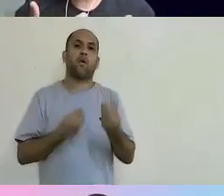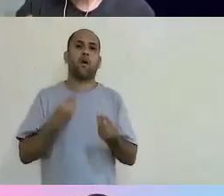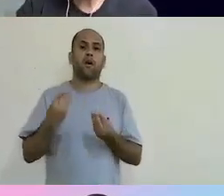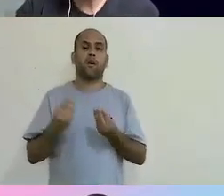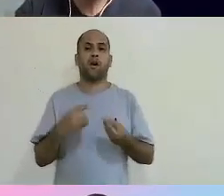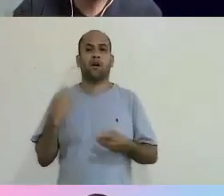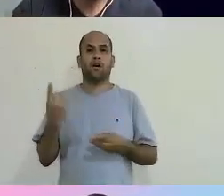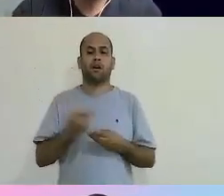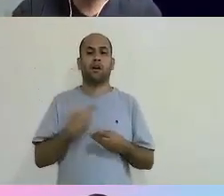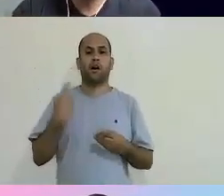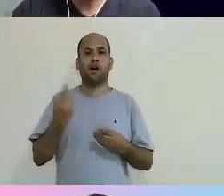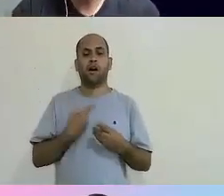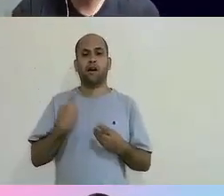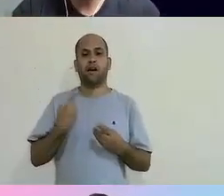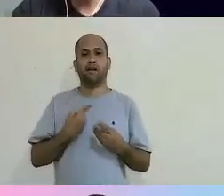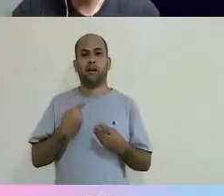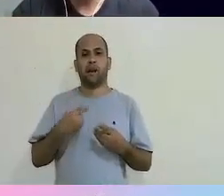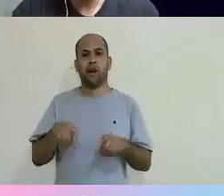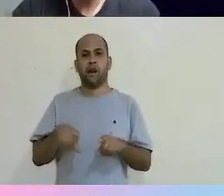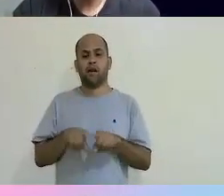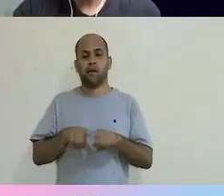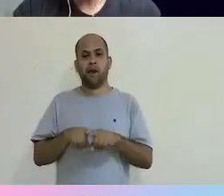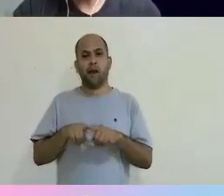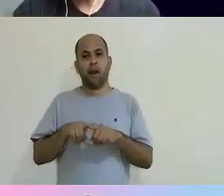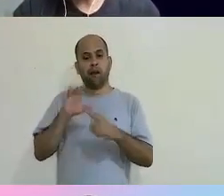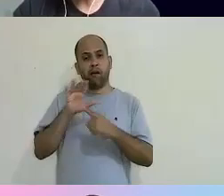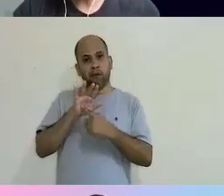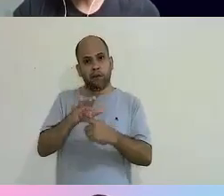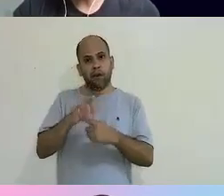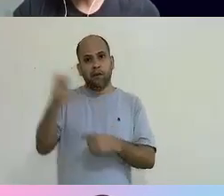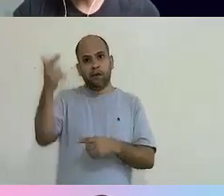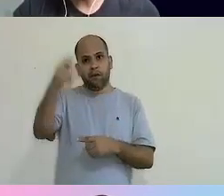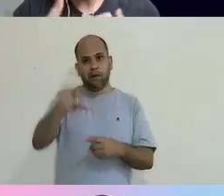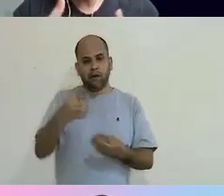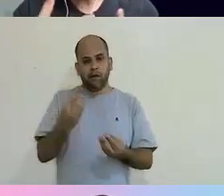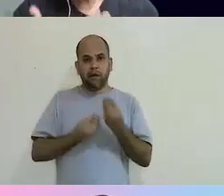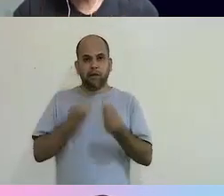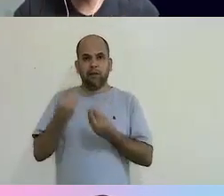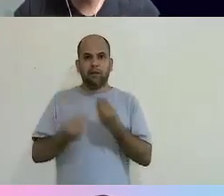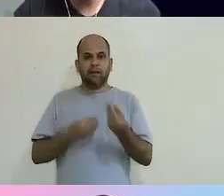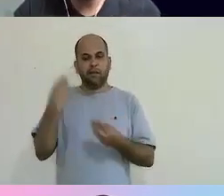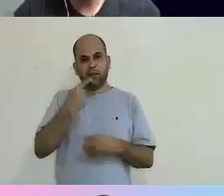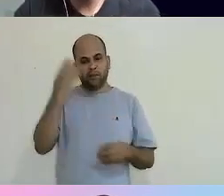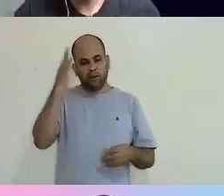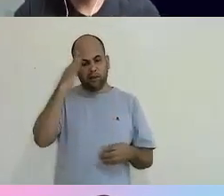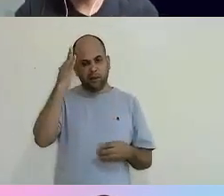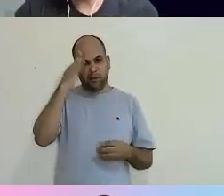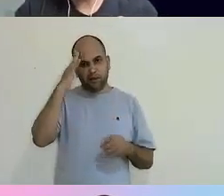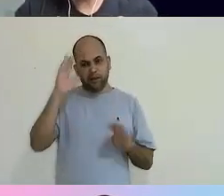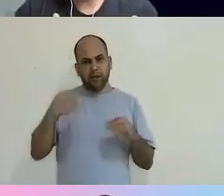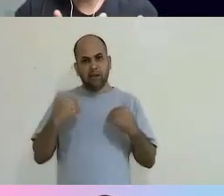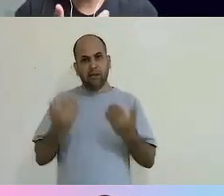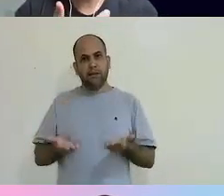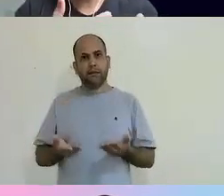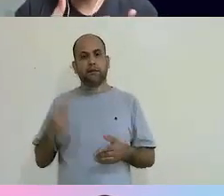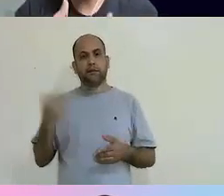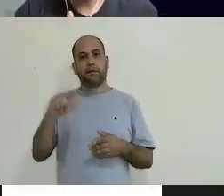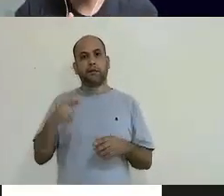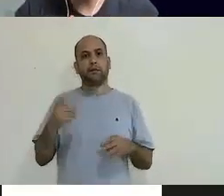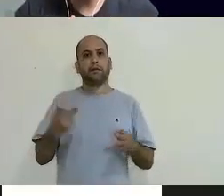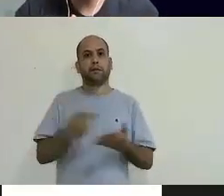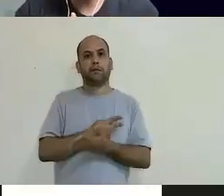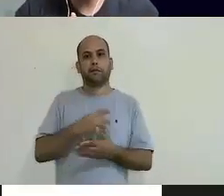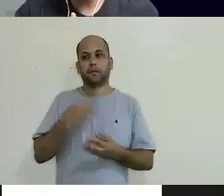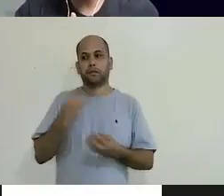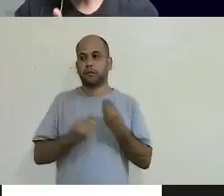como que a gente repercute isso também no outro, né? Então, como que a gente entende qual é a situação pela qual o outro está passando, como que a